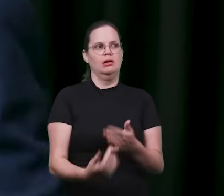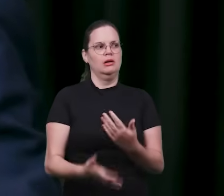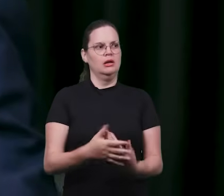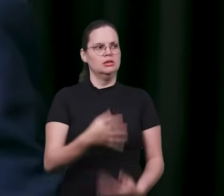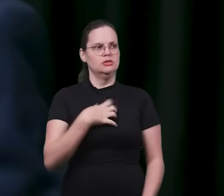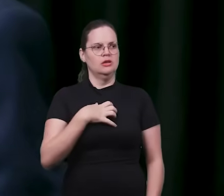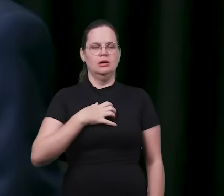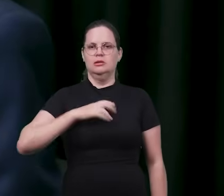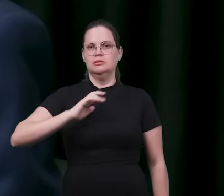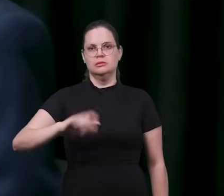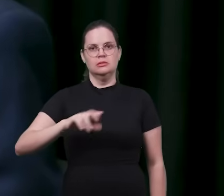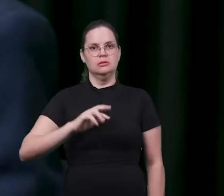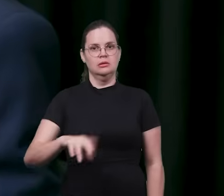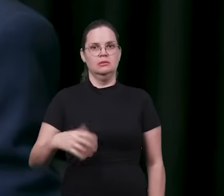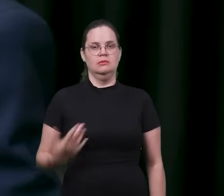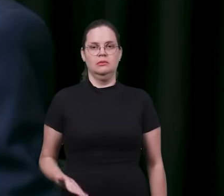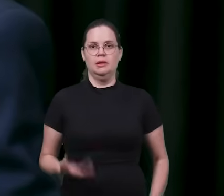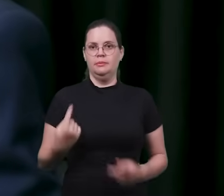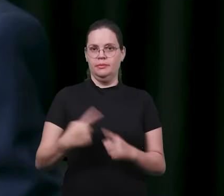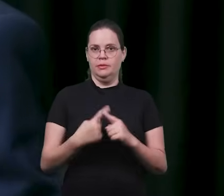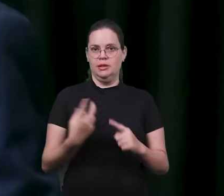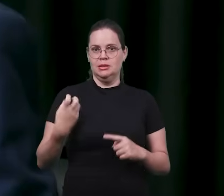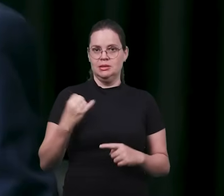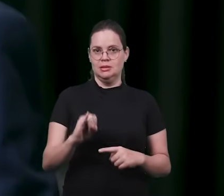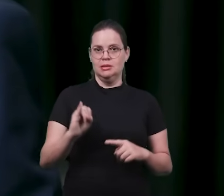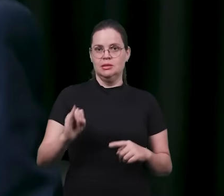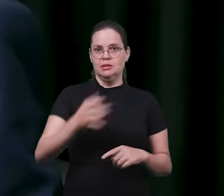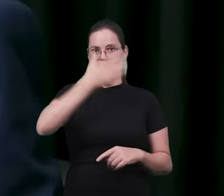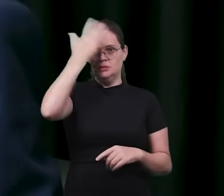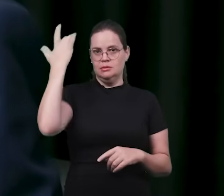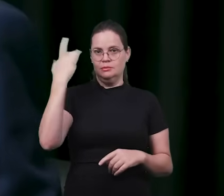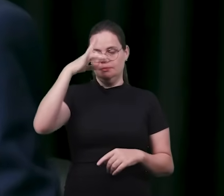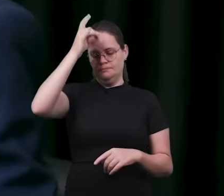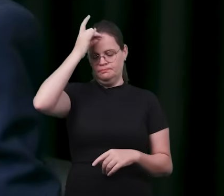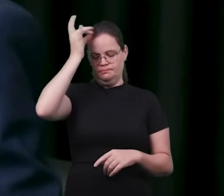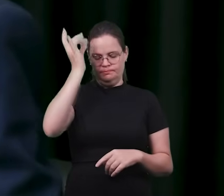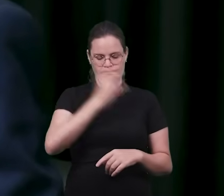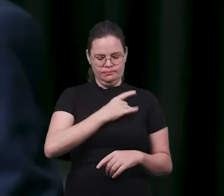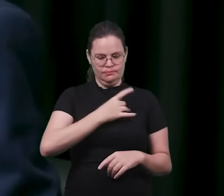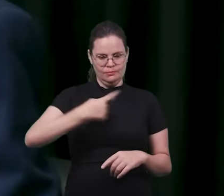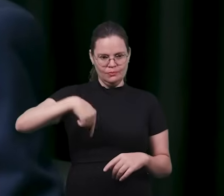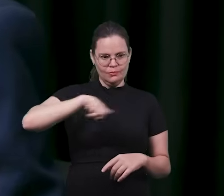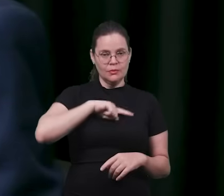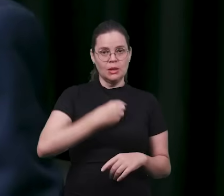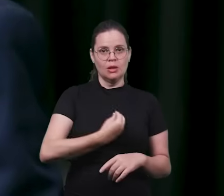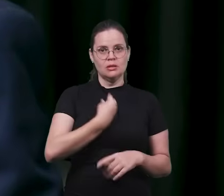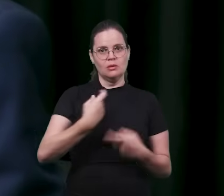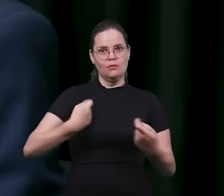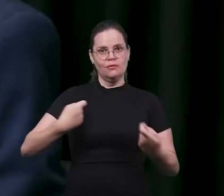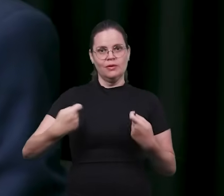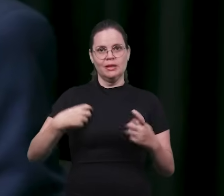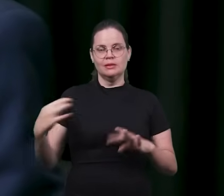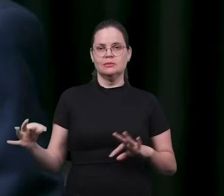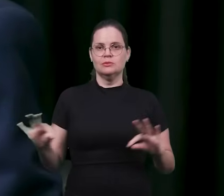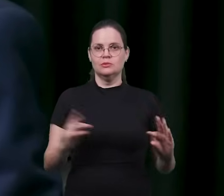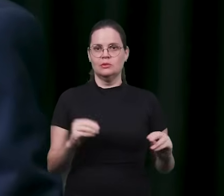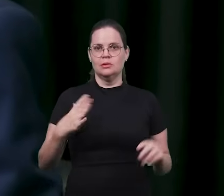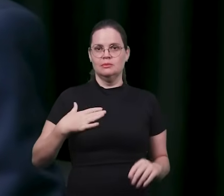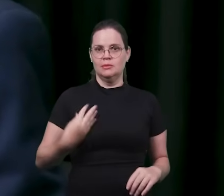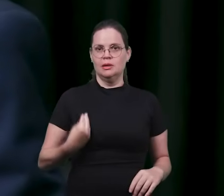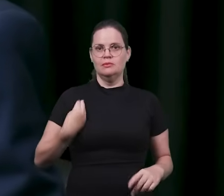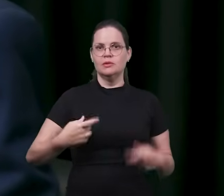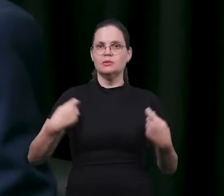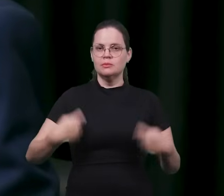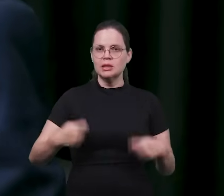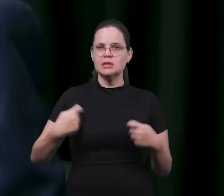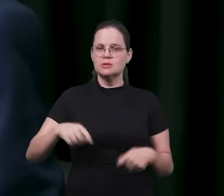Você se revoltou. Então, se o Espírito Santo está em nós, né? Se o Espírito Santo está dirigindo a minha vida, eu preciso ter essa